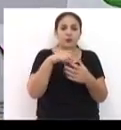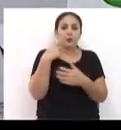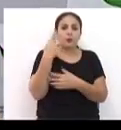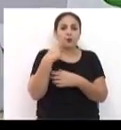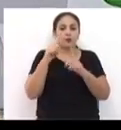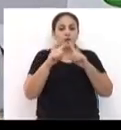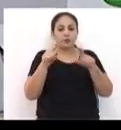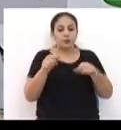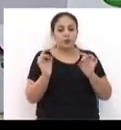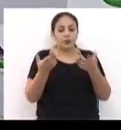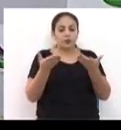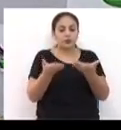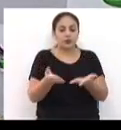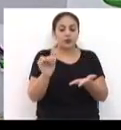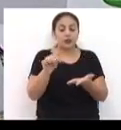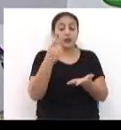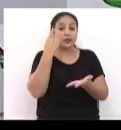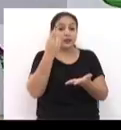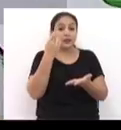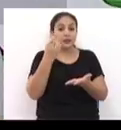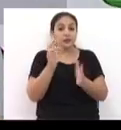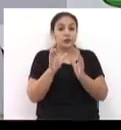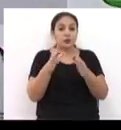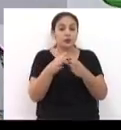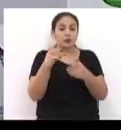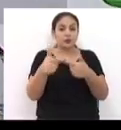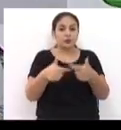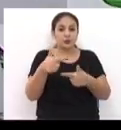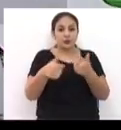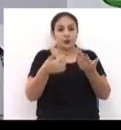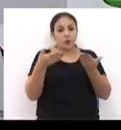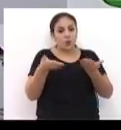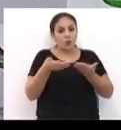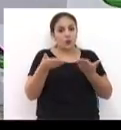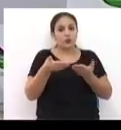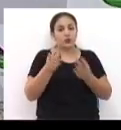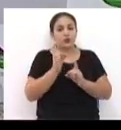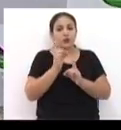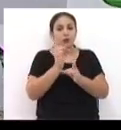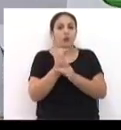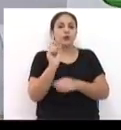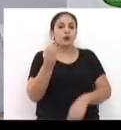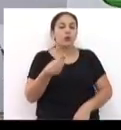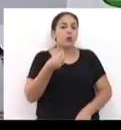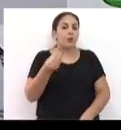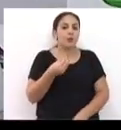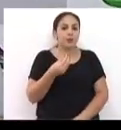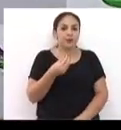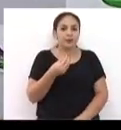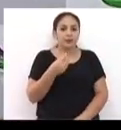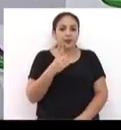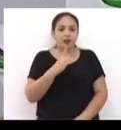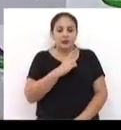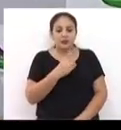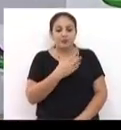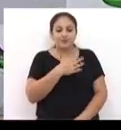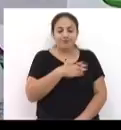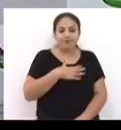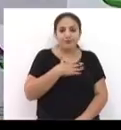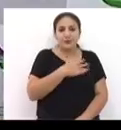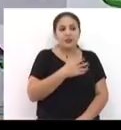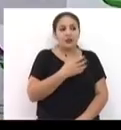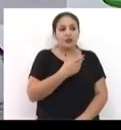pública voltada ao interesse desta gama de servidores que hoje encontram-se em estado, muitos